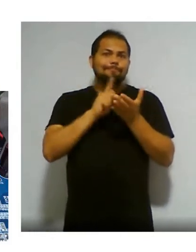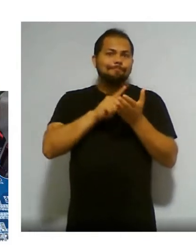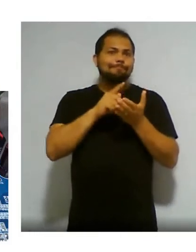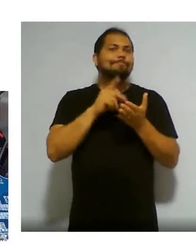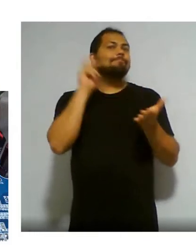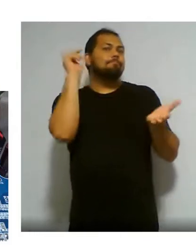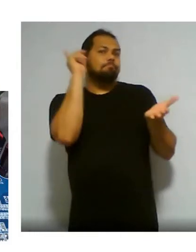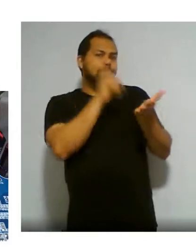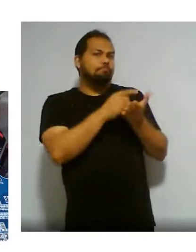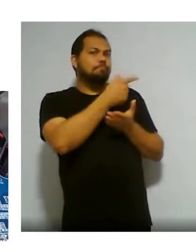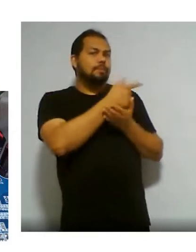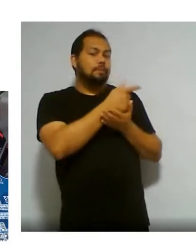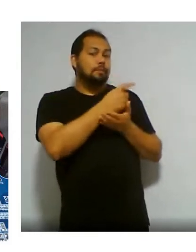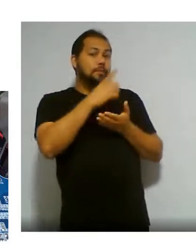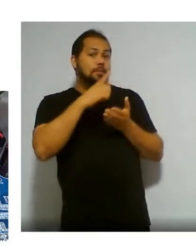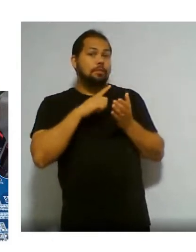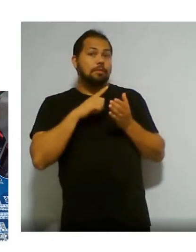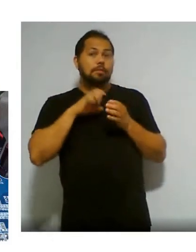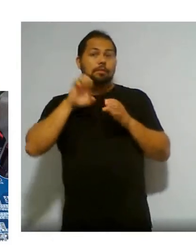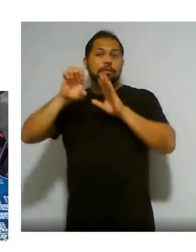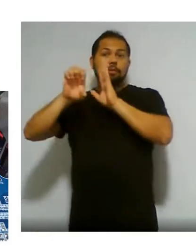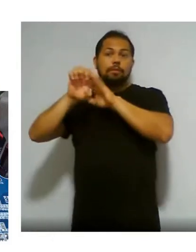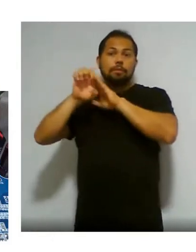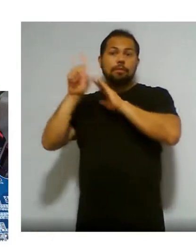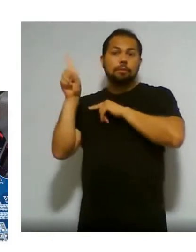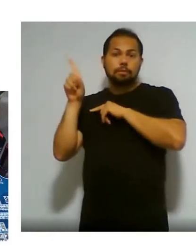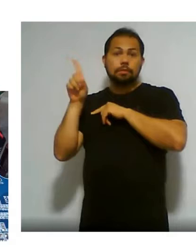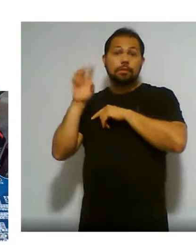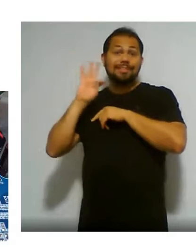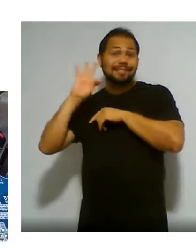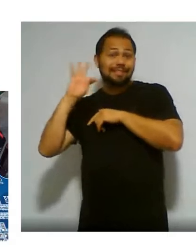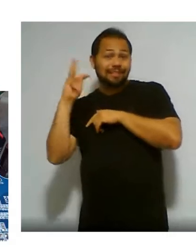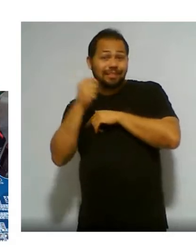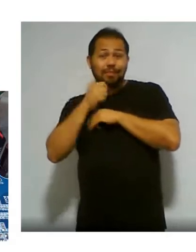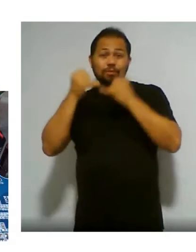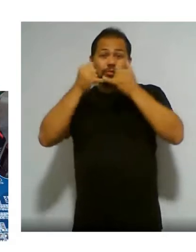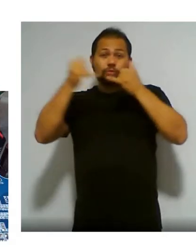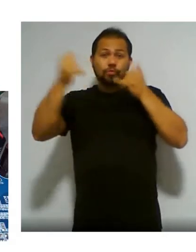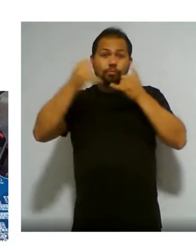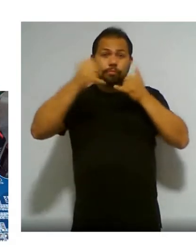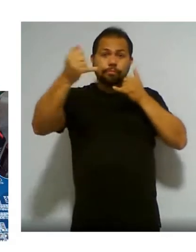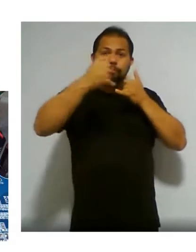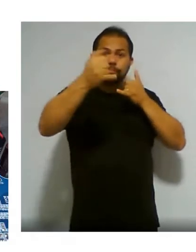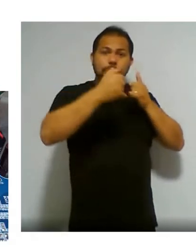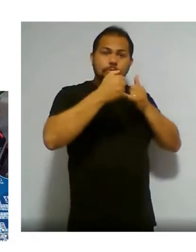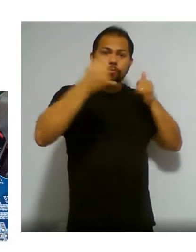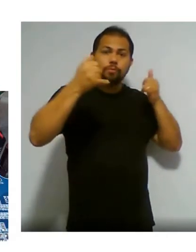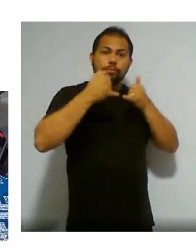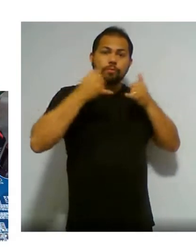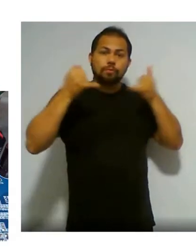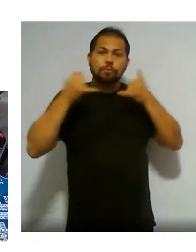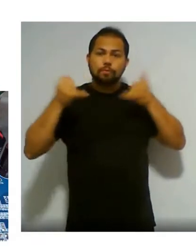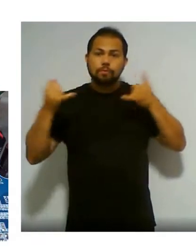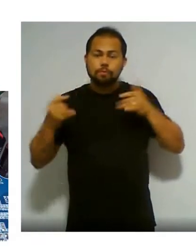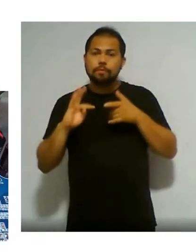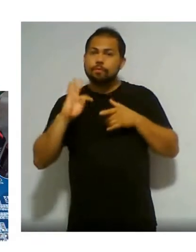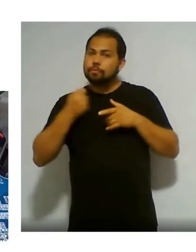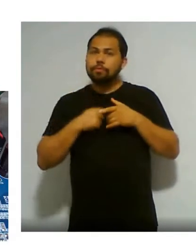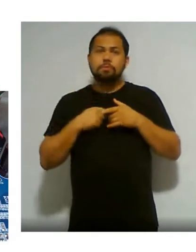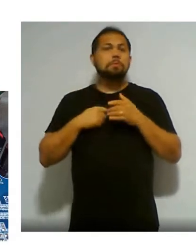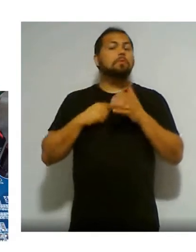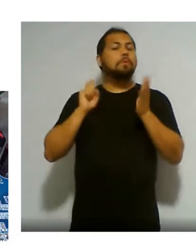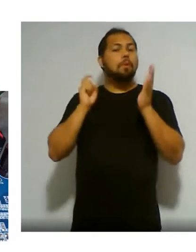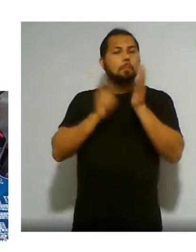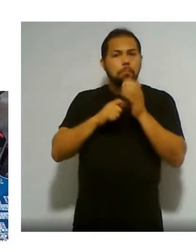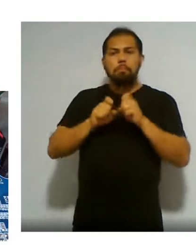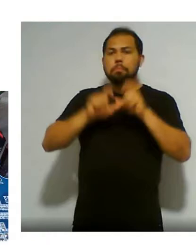todos aqueles fiozinhos que eu falei para vocês, ó. Esses fiozinhos já vêm no gabinete, né? Então, Power é o botão de Power, Reset é o